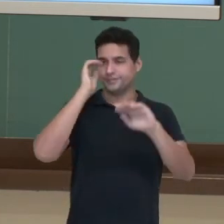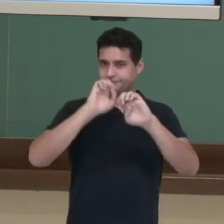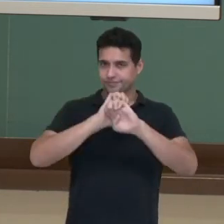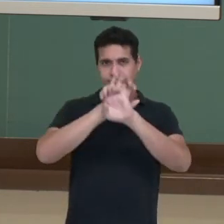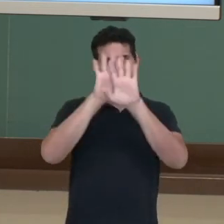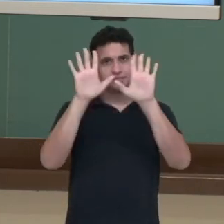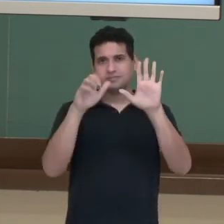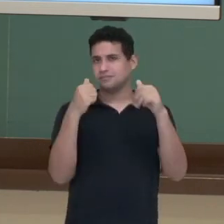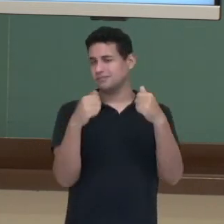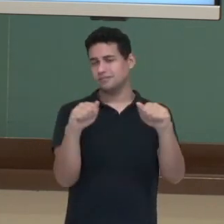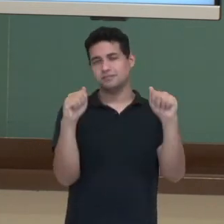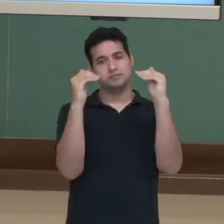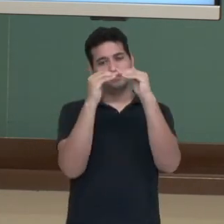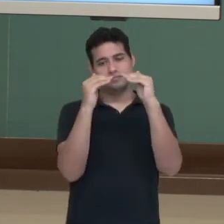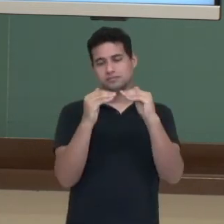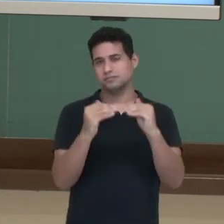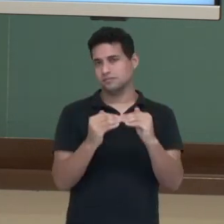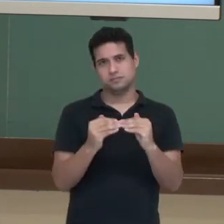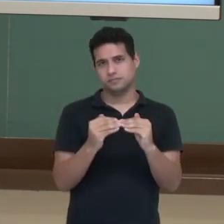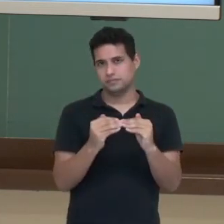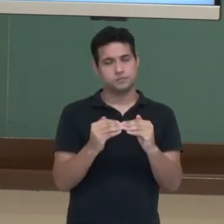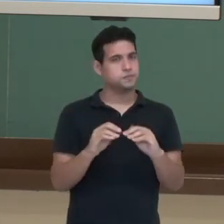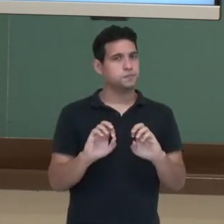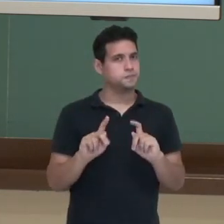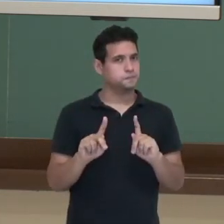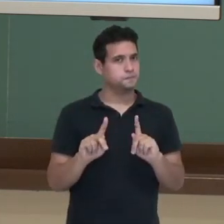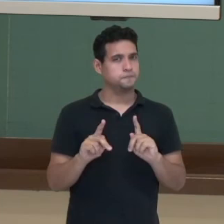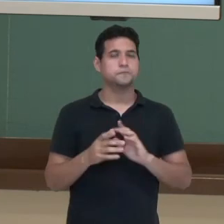não dependem uma da outra, ok?